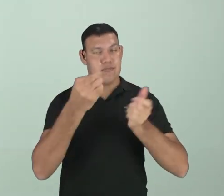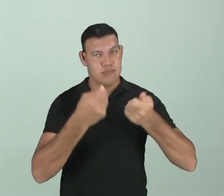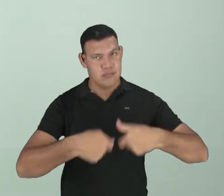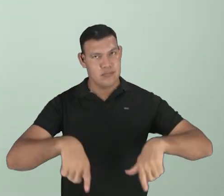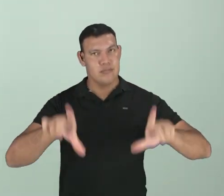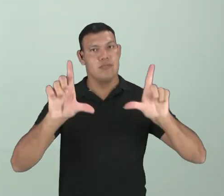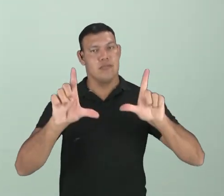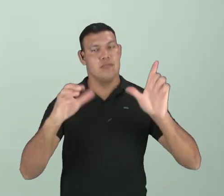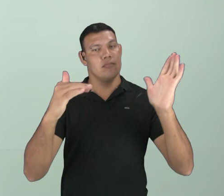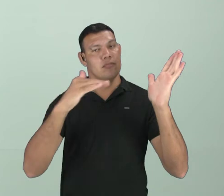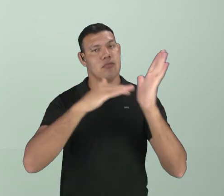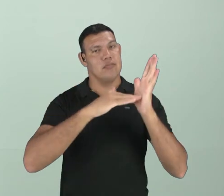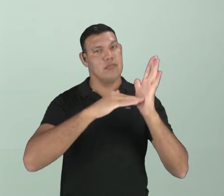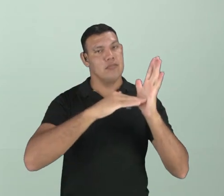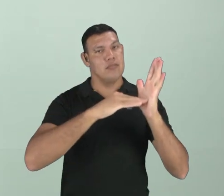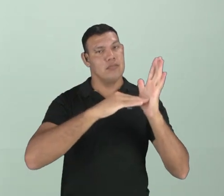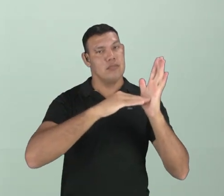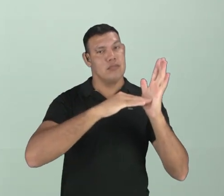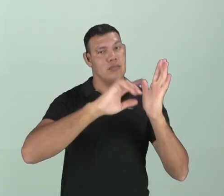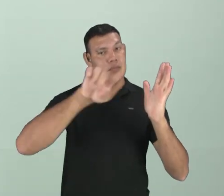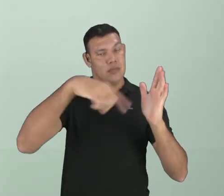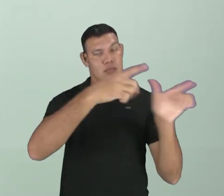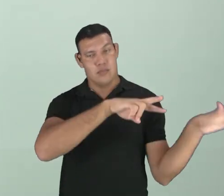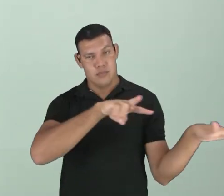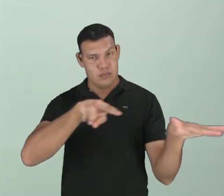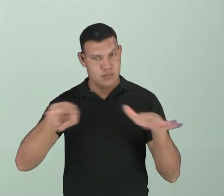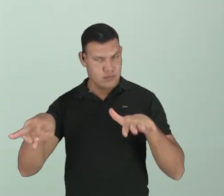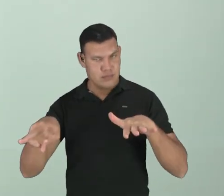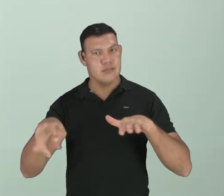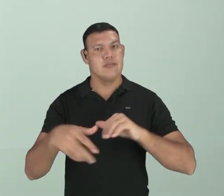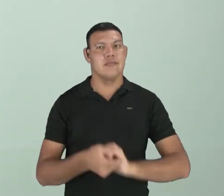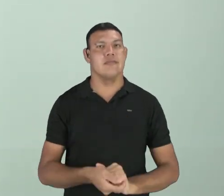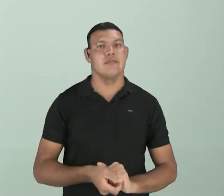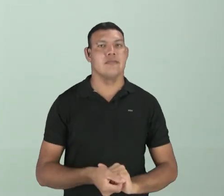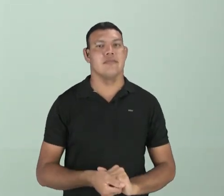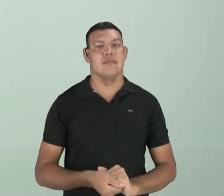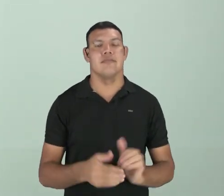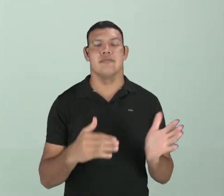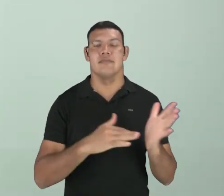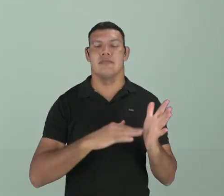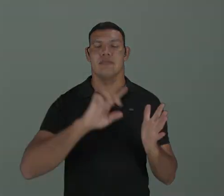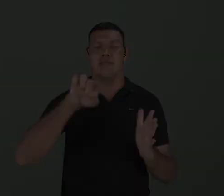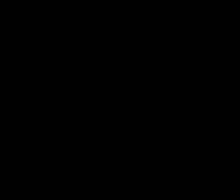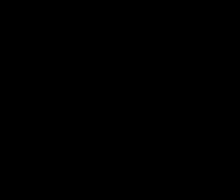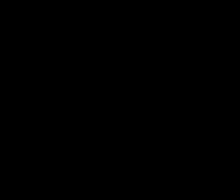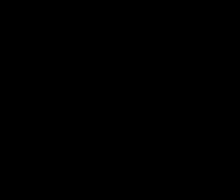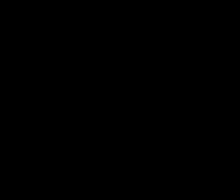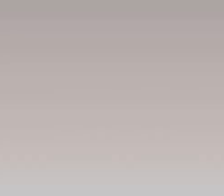próxima semana. See you. É isso aí.